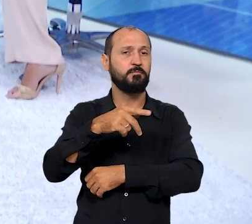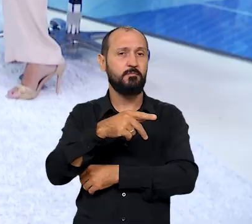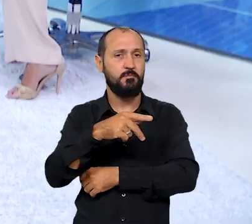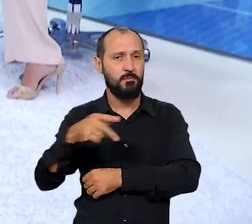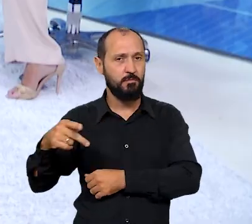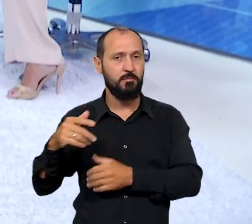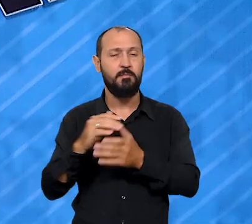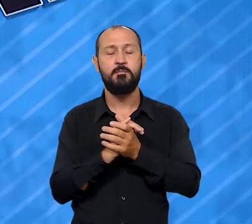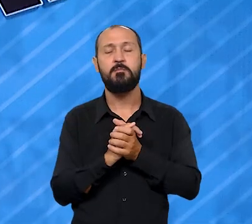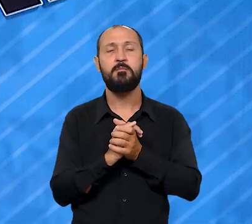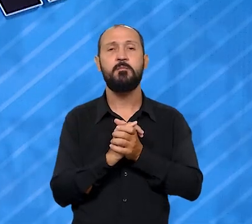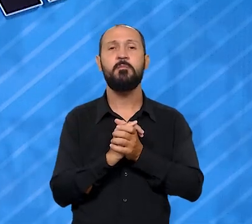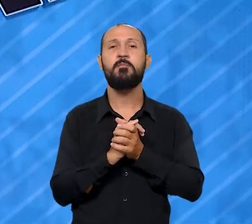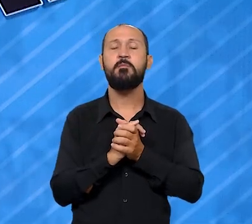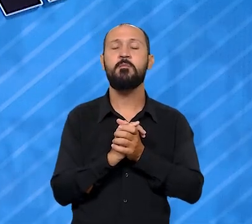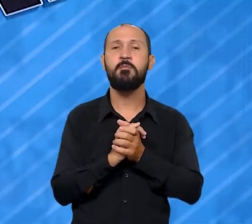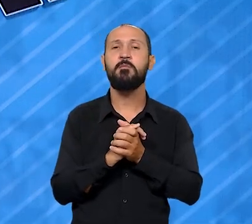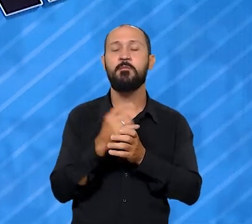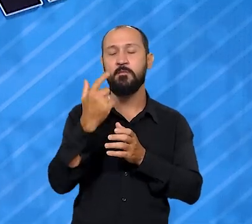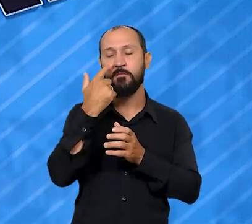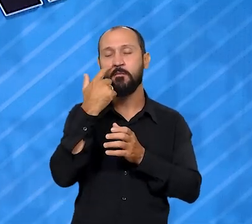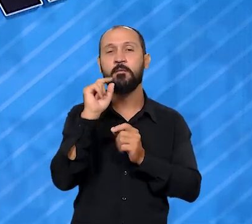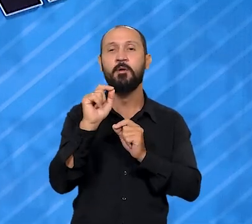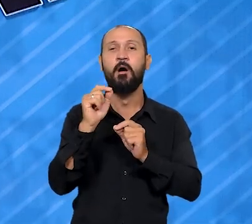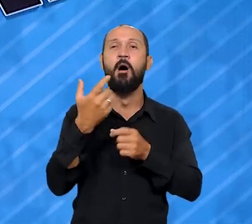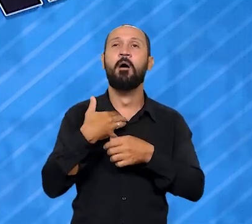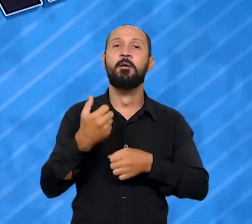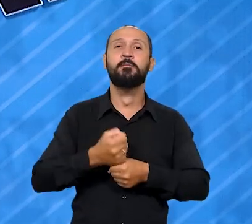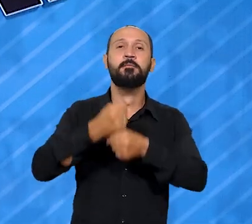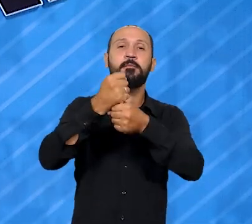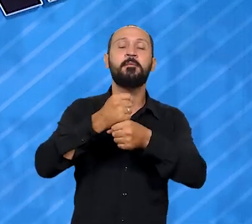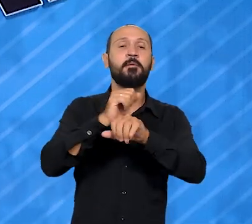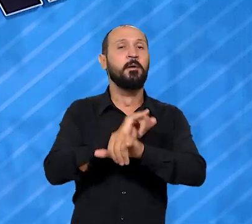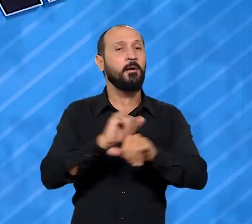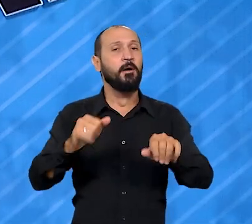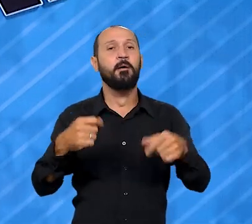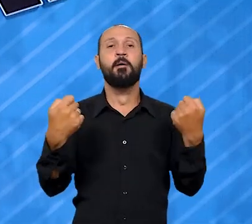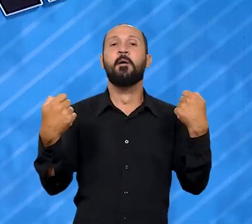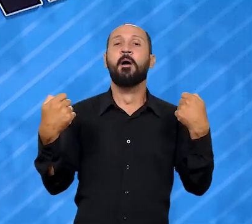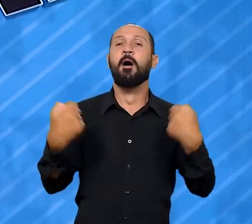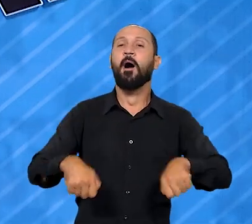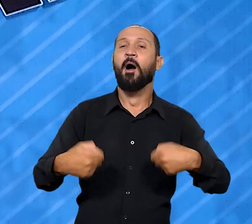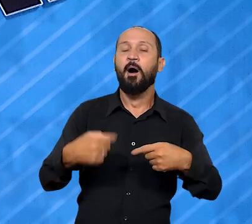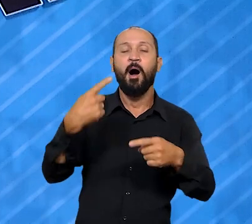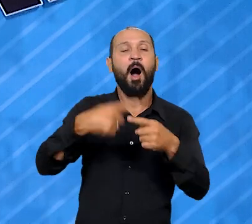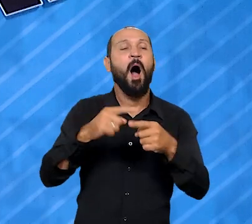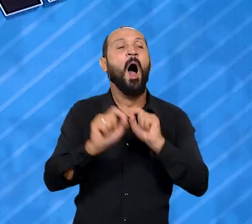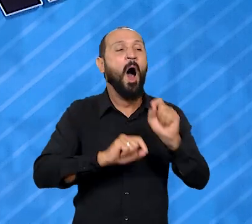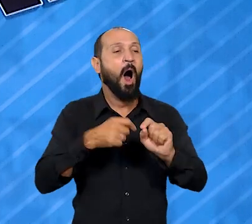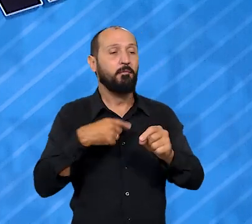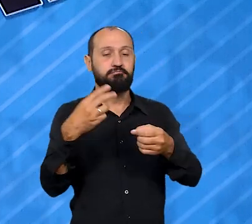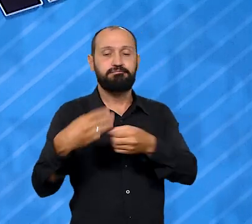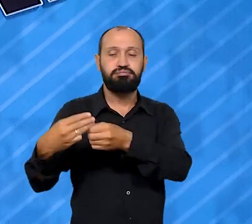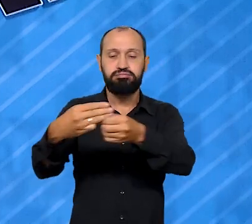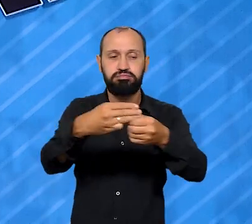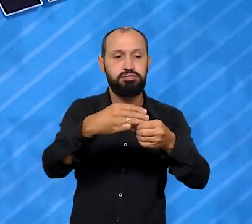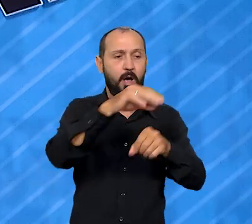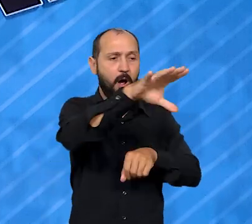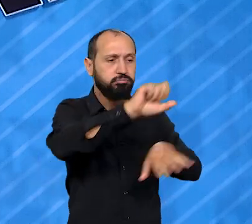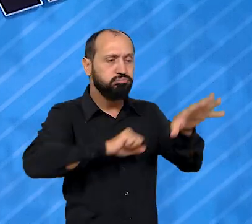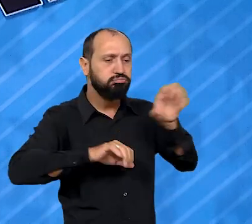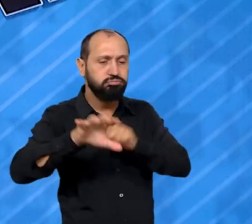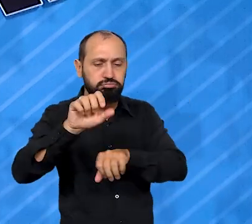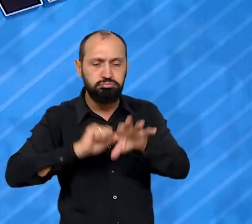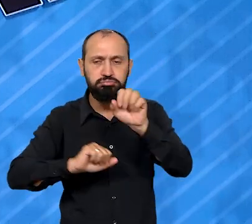como presidente. E foi uma promessa até de campanha, porque a gente tem uma necessidade de